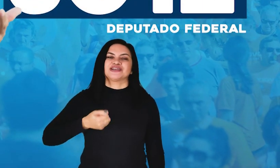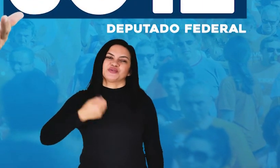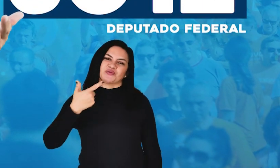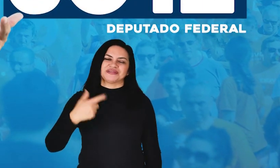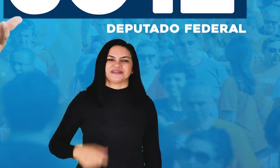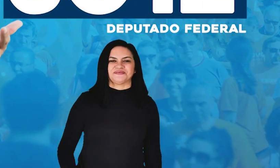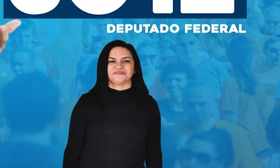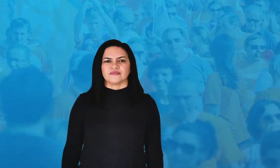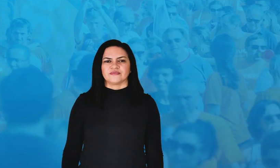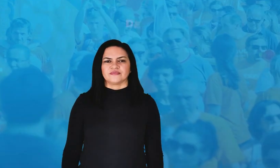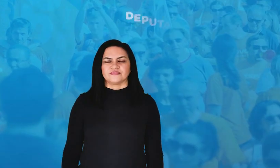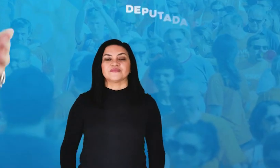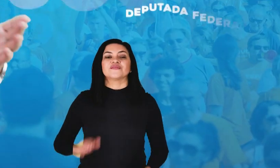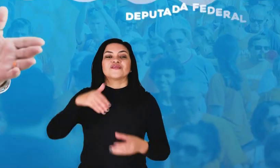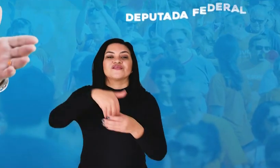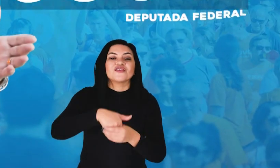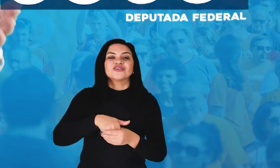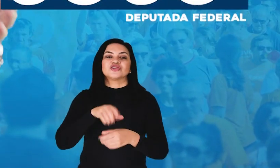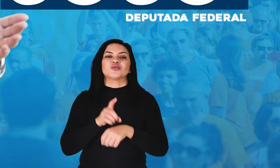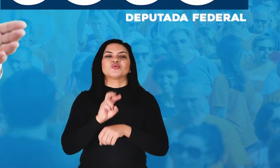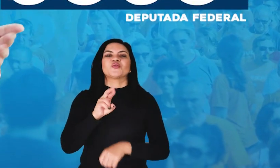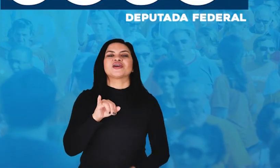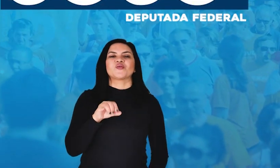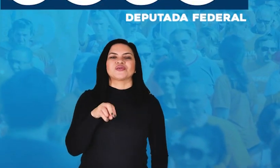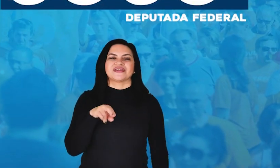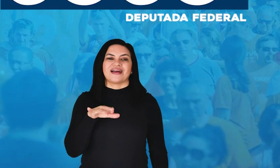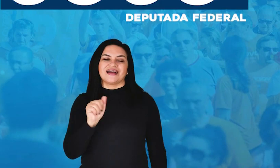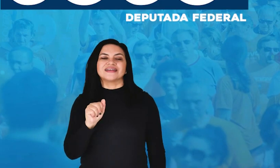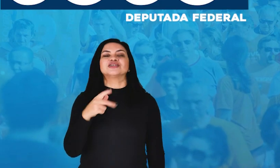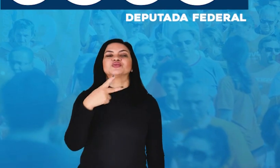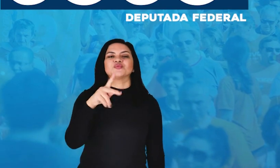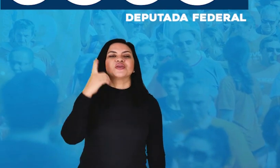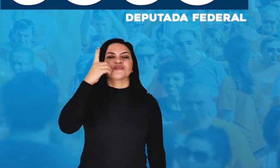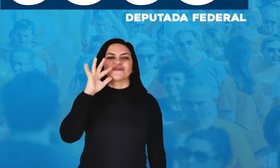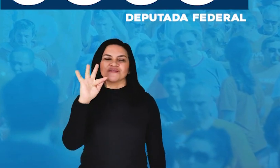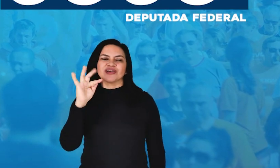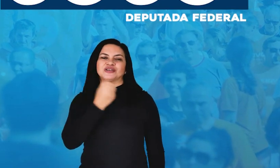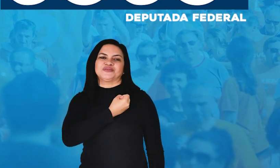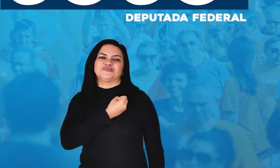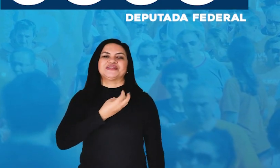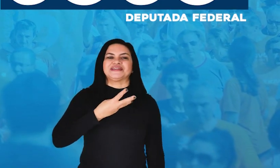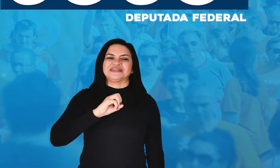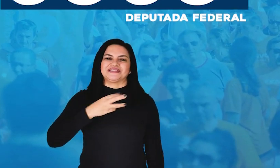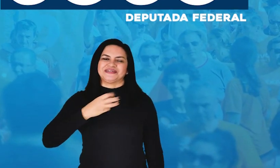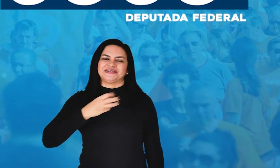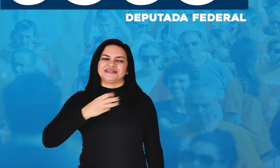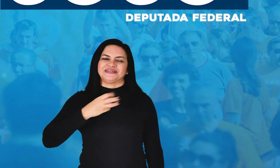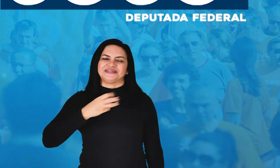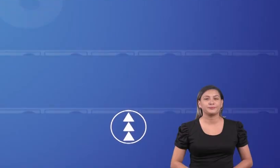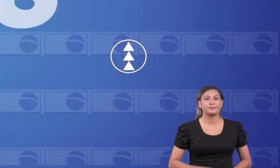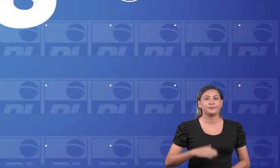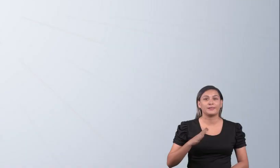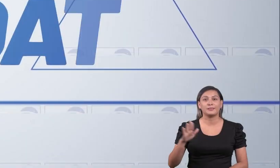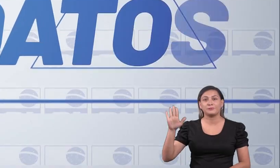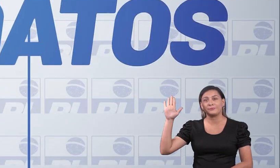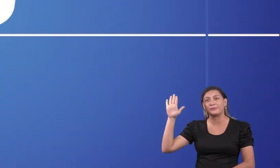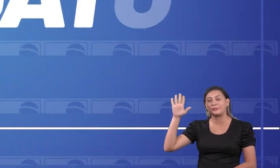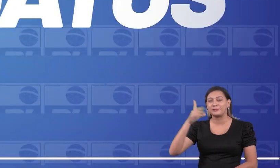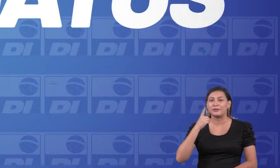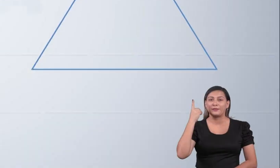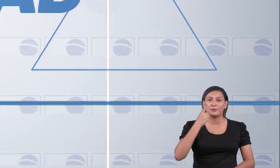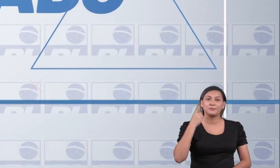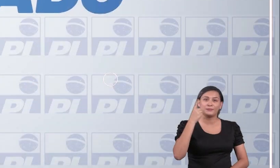Flávio, 3012. Vote, doutor Ionara, sua deputada federal, 3030.